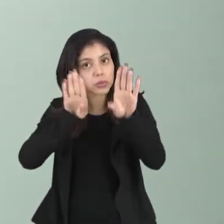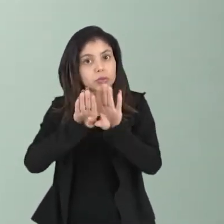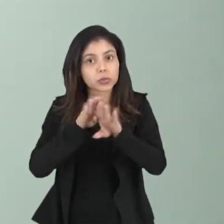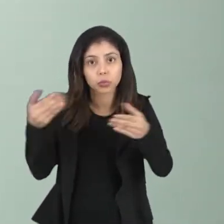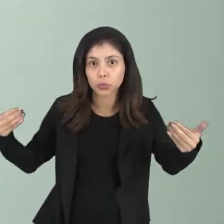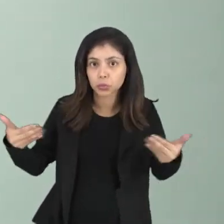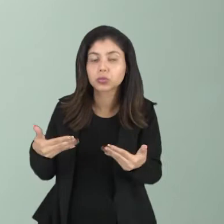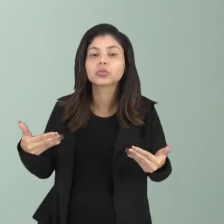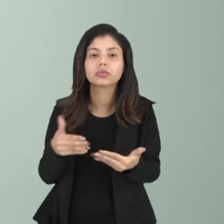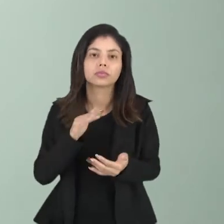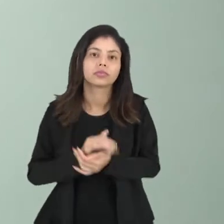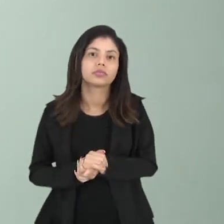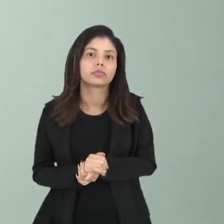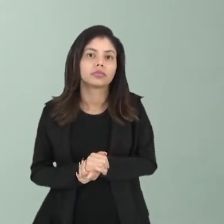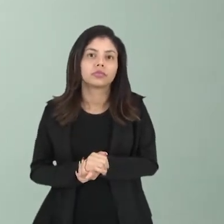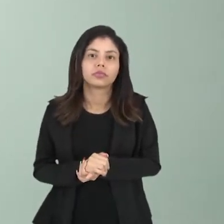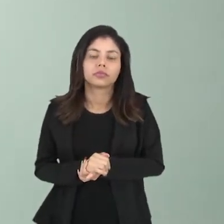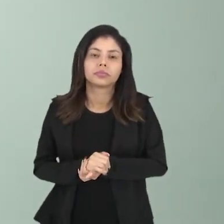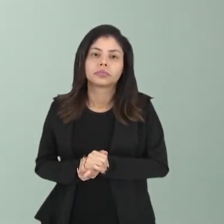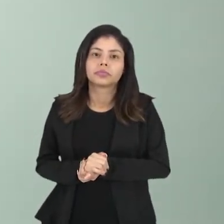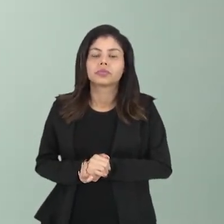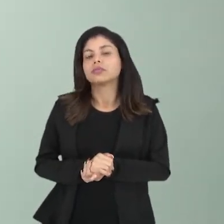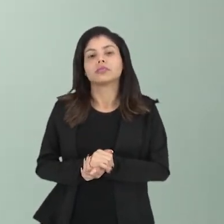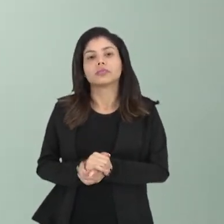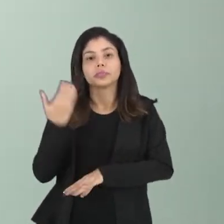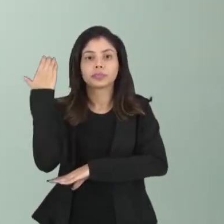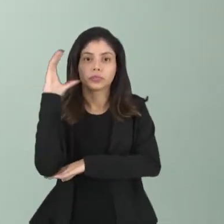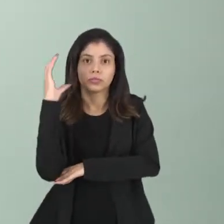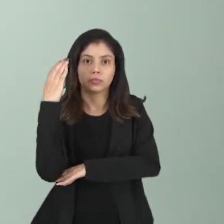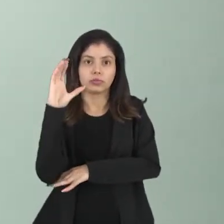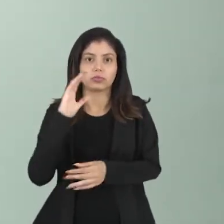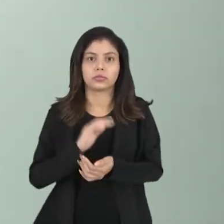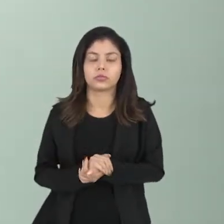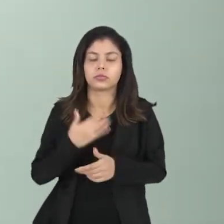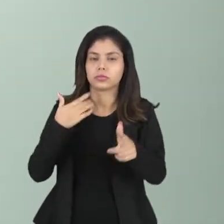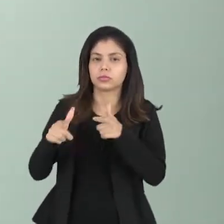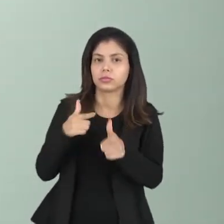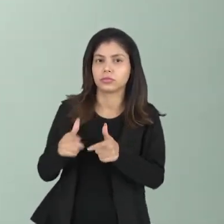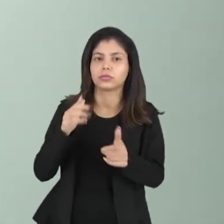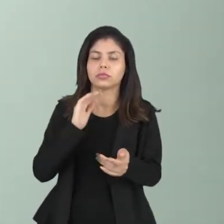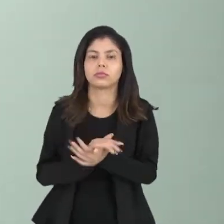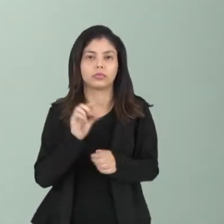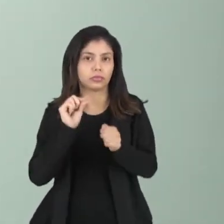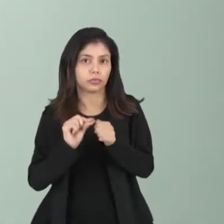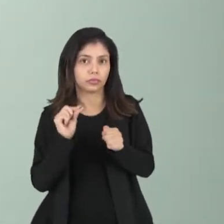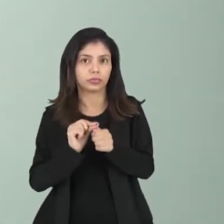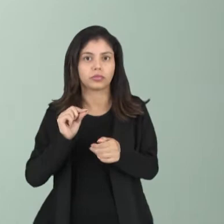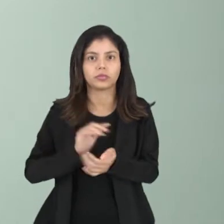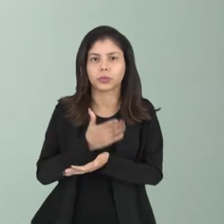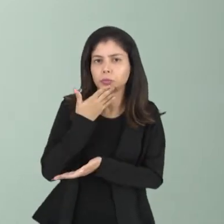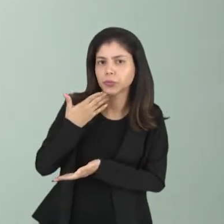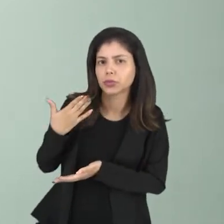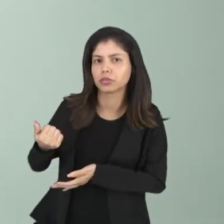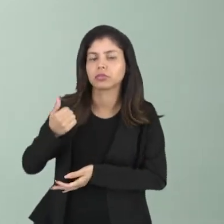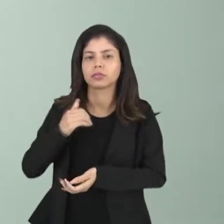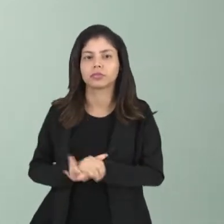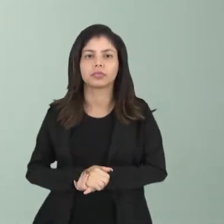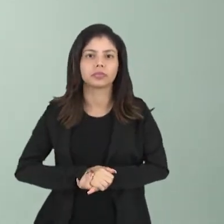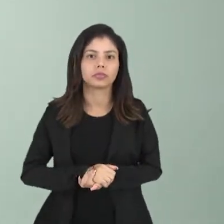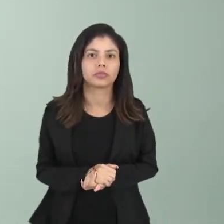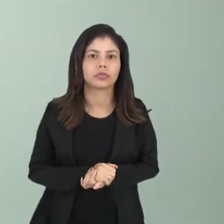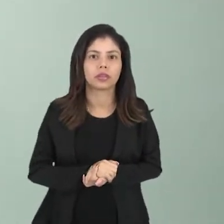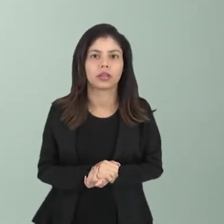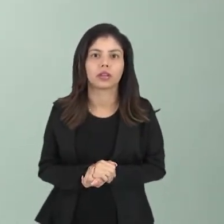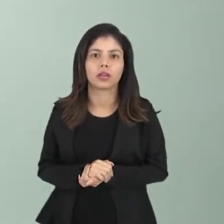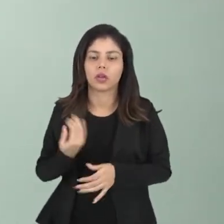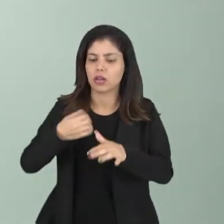conhecimentos hoje, eles são conhecimentos científicos que foram trabalhados, de certa forma foram aprimorados, conhecimento de determinado